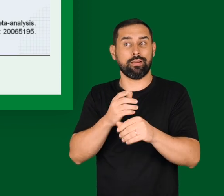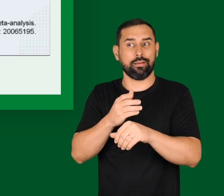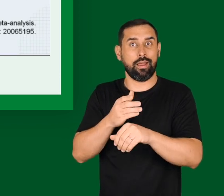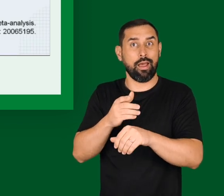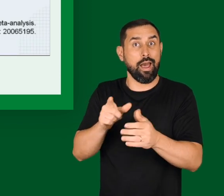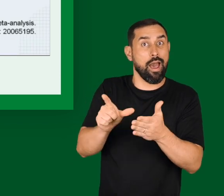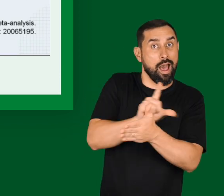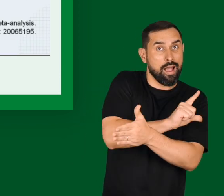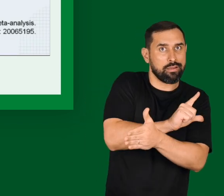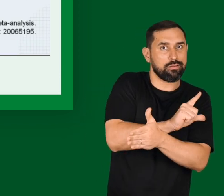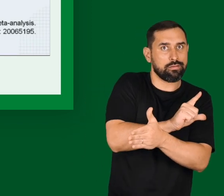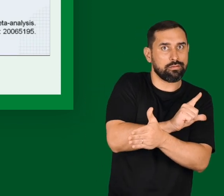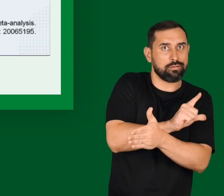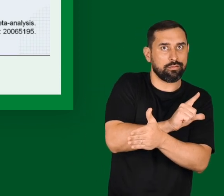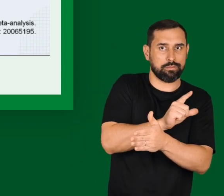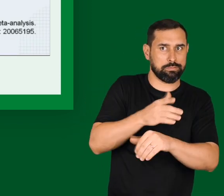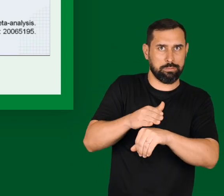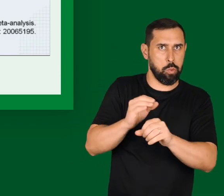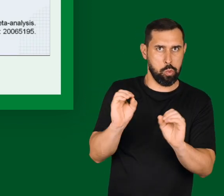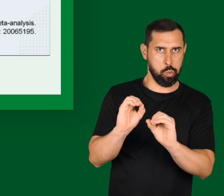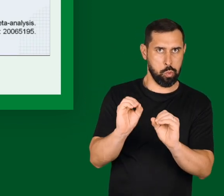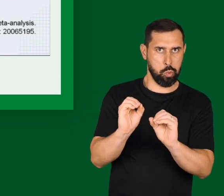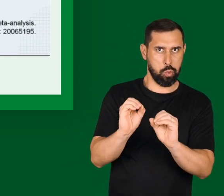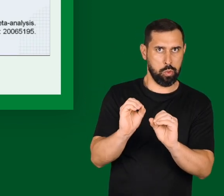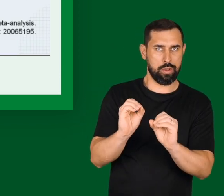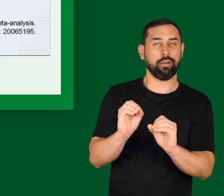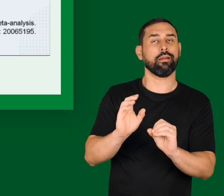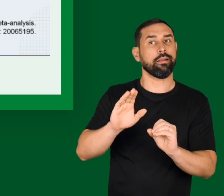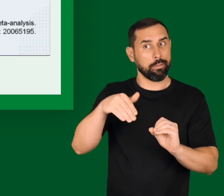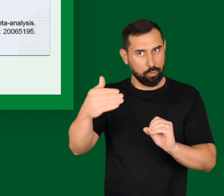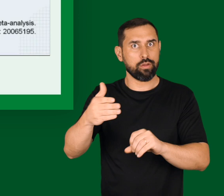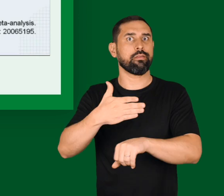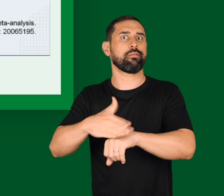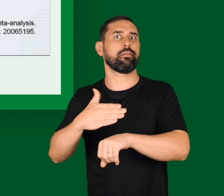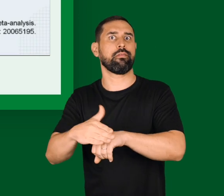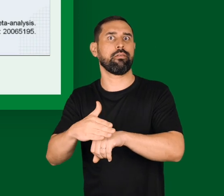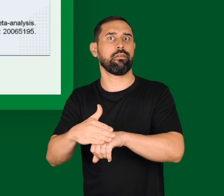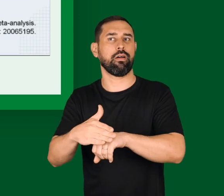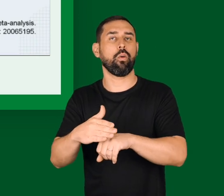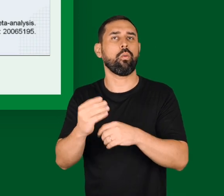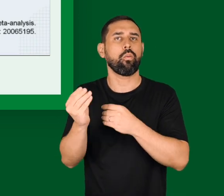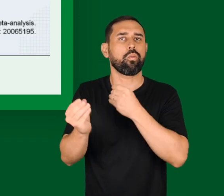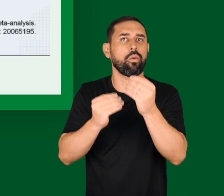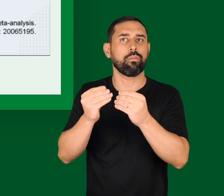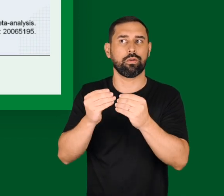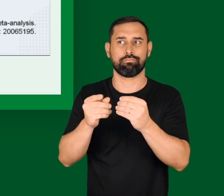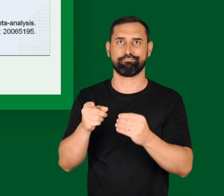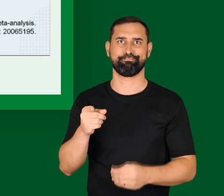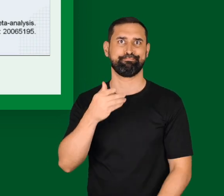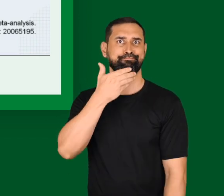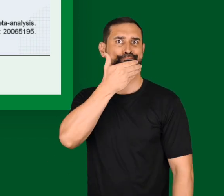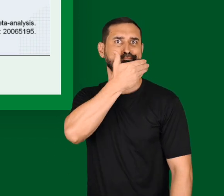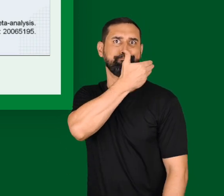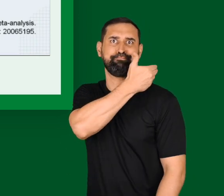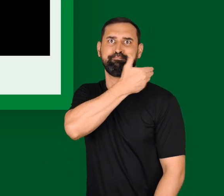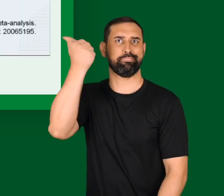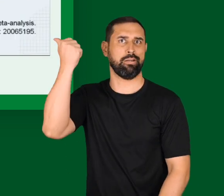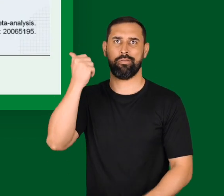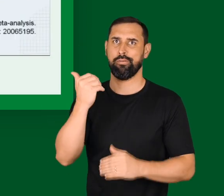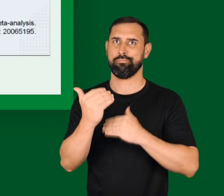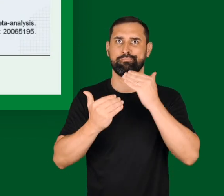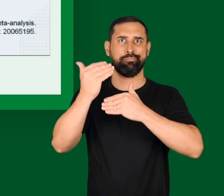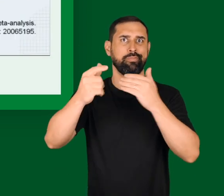da intervenção e depois. E o que eles observaram? Que após a implementação, a gente encontrou